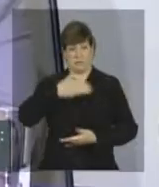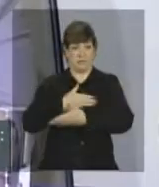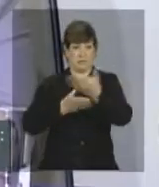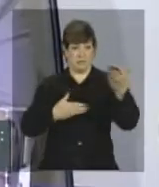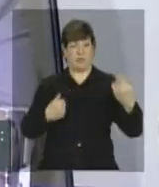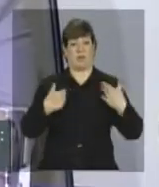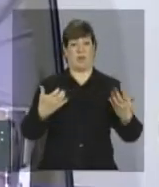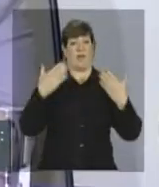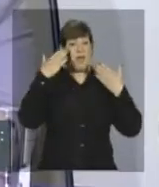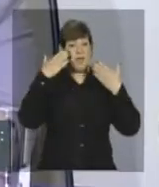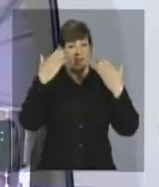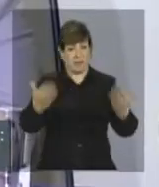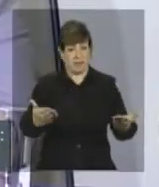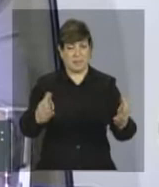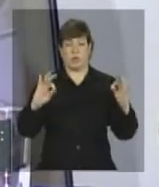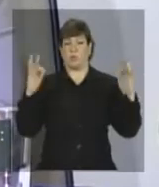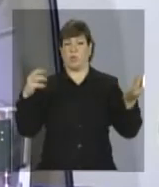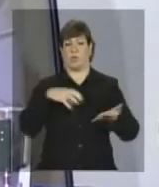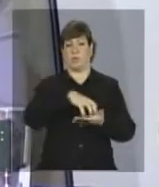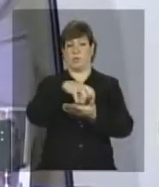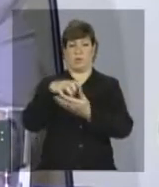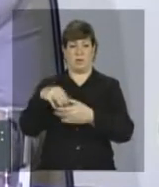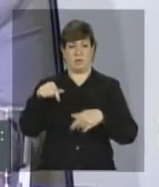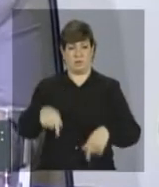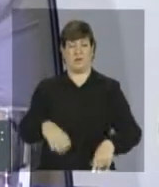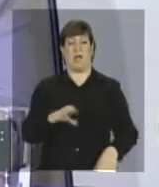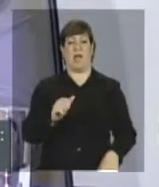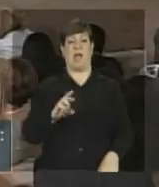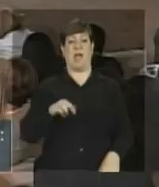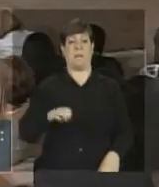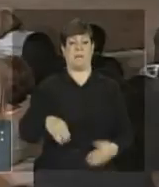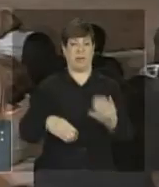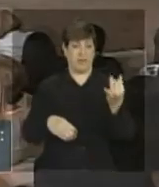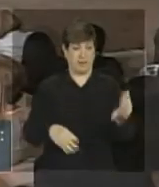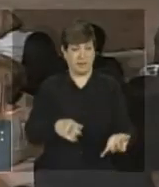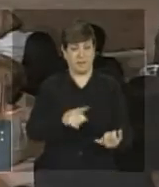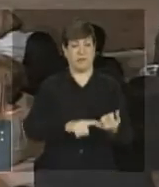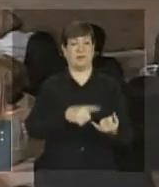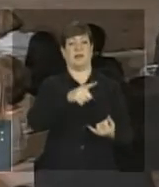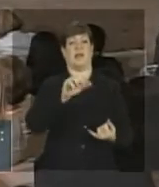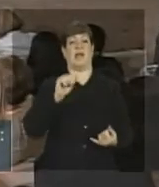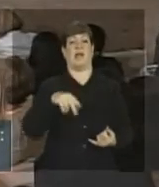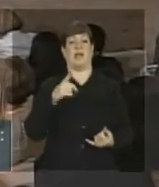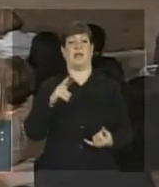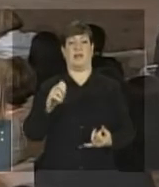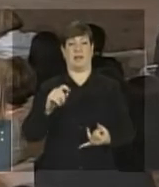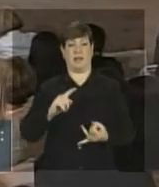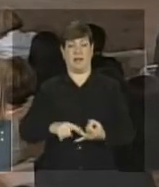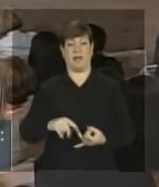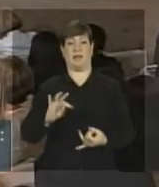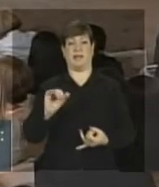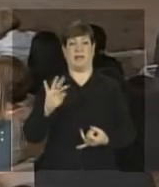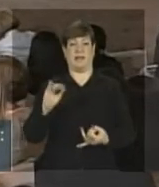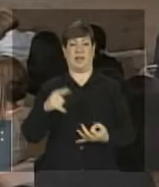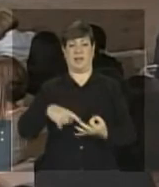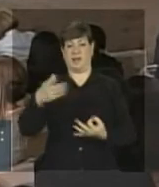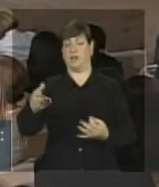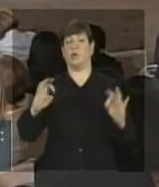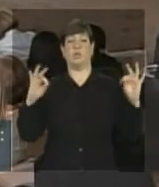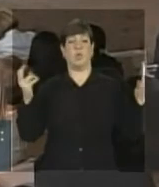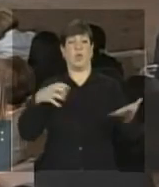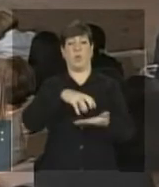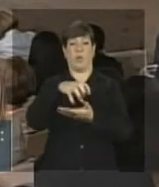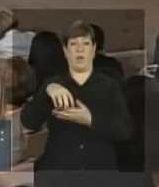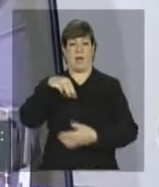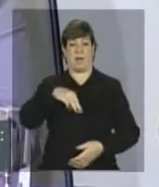a toda a delegação. Aqui na mesa tem a Carmen, tem a Andréia, a Tatal está aí na plenária, toda a equipe